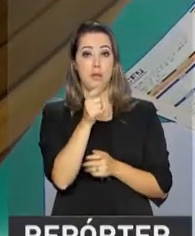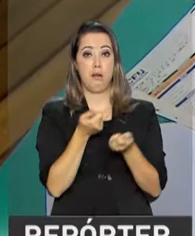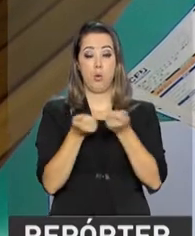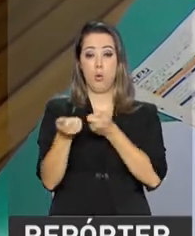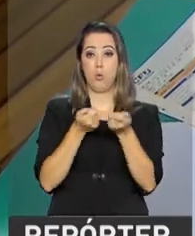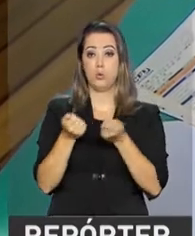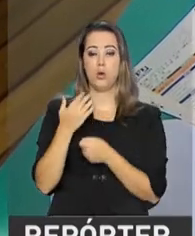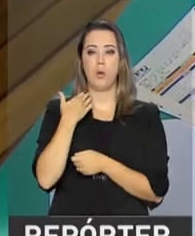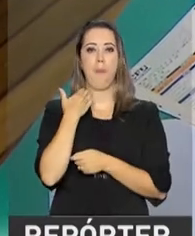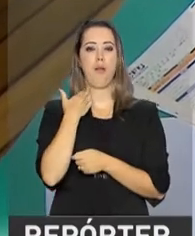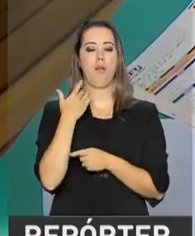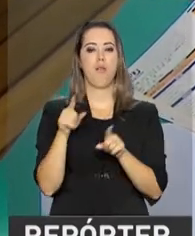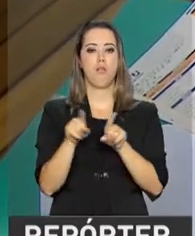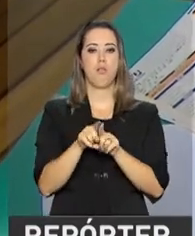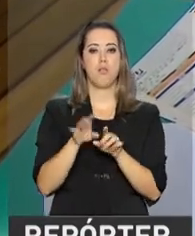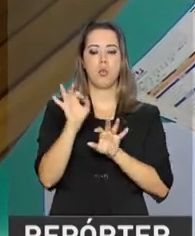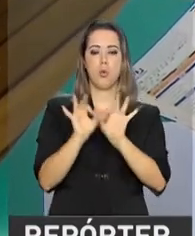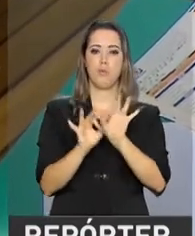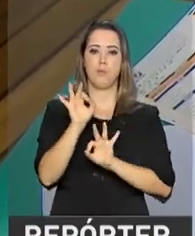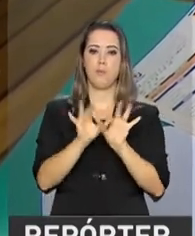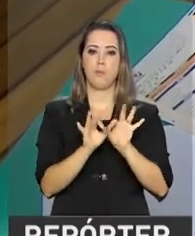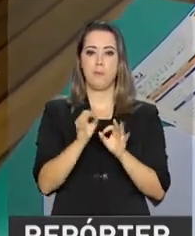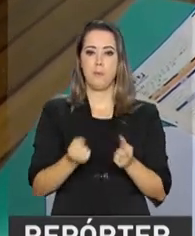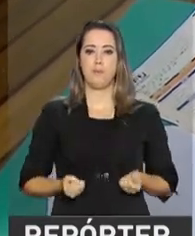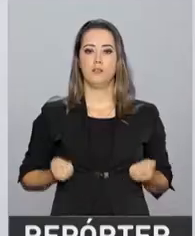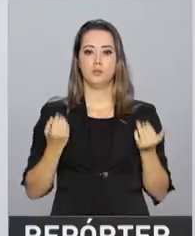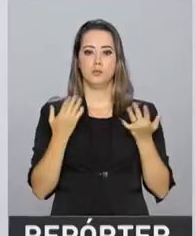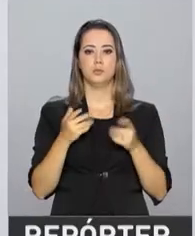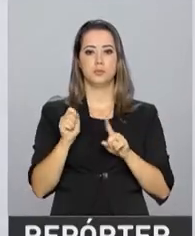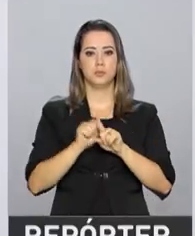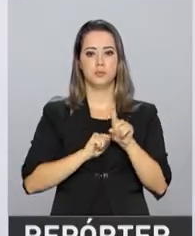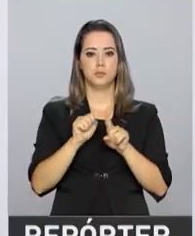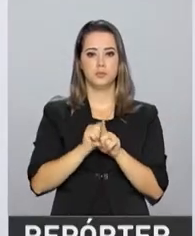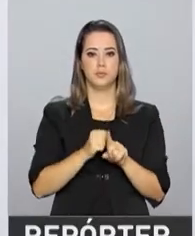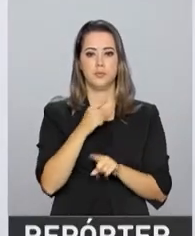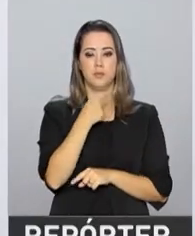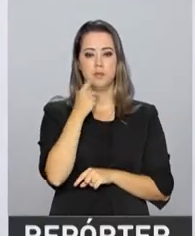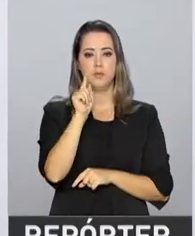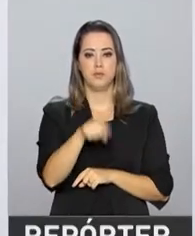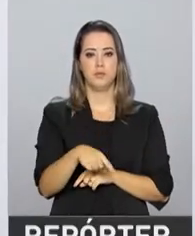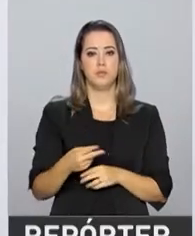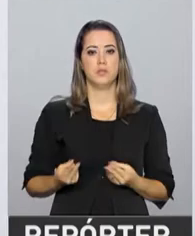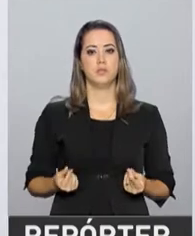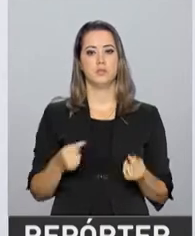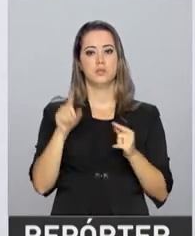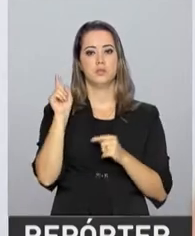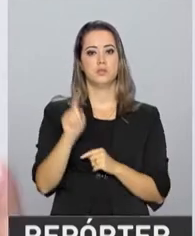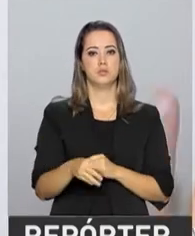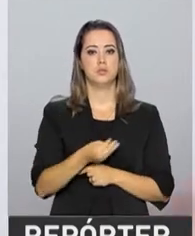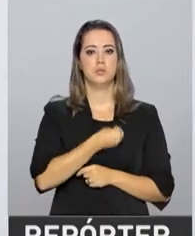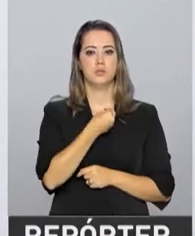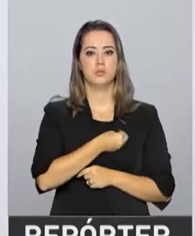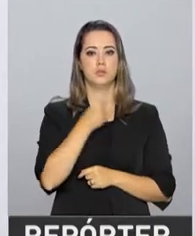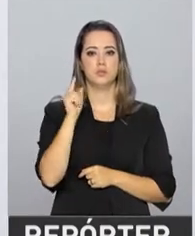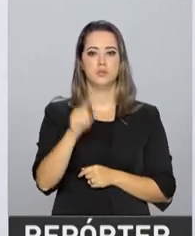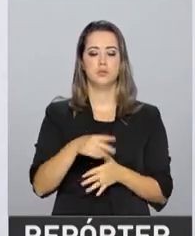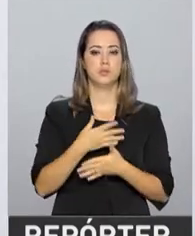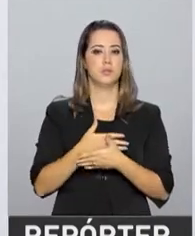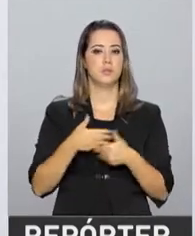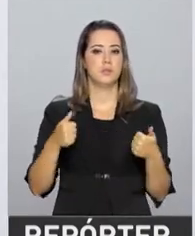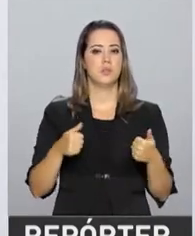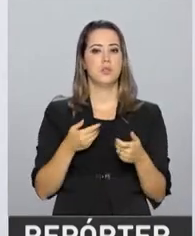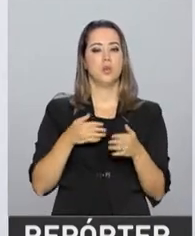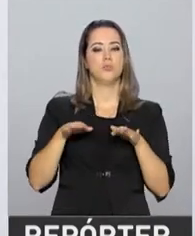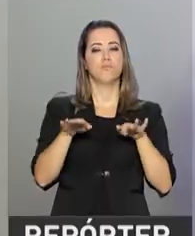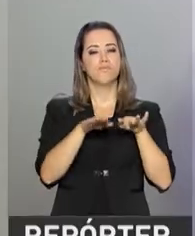prioridade e o que é supérfluo os gastos mensais para ela quando o assunto é dinheiro a vida fica bem melhor com